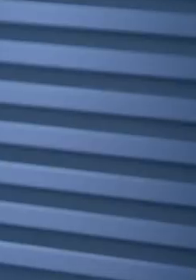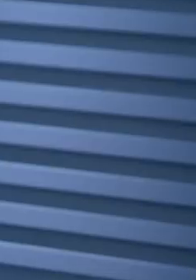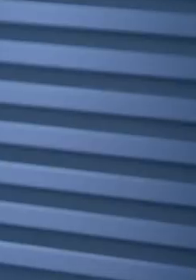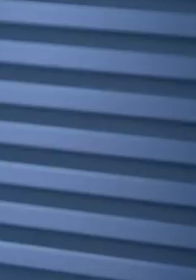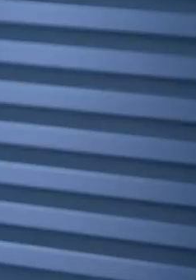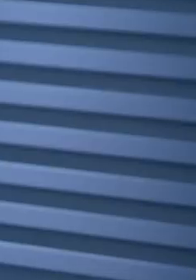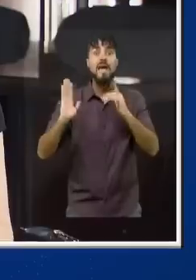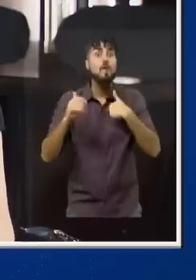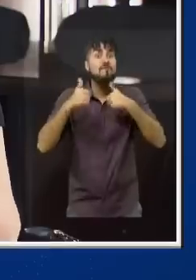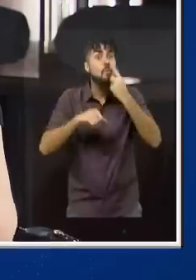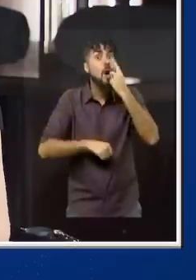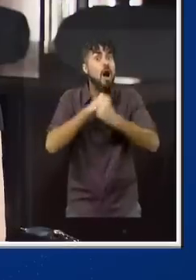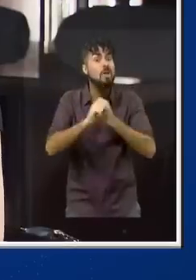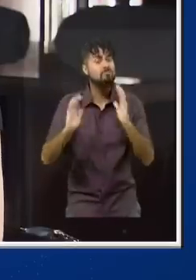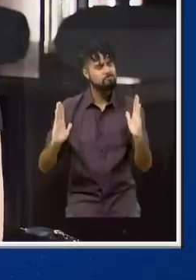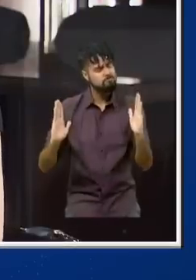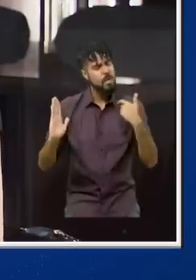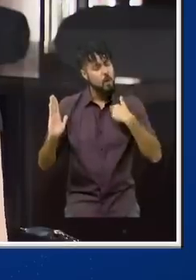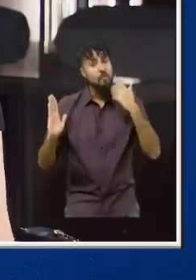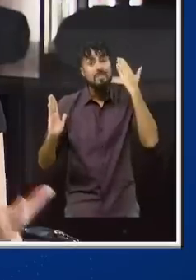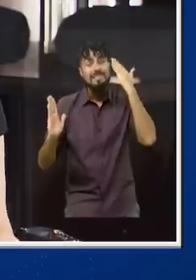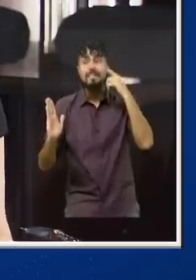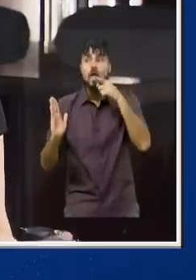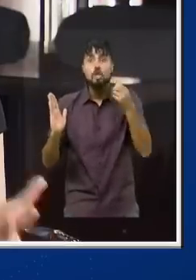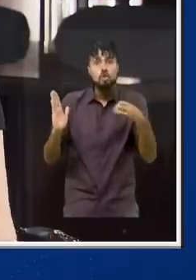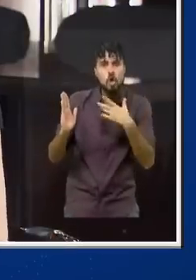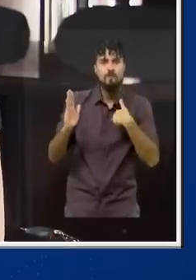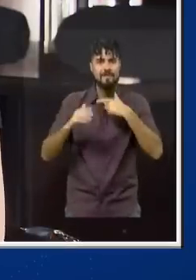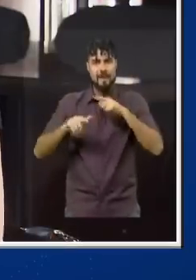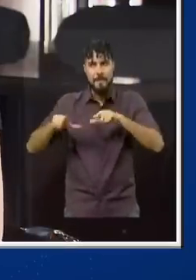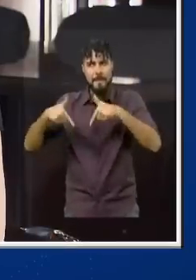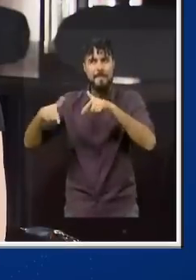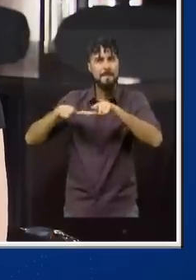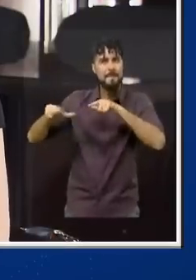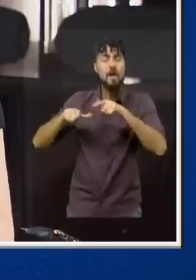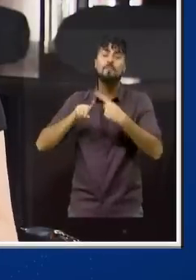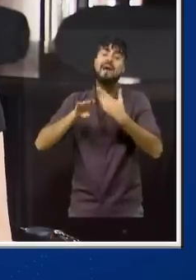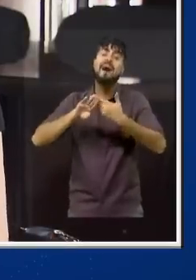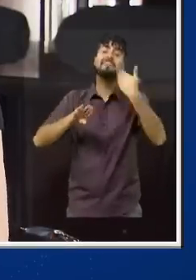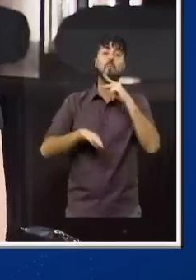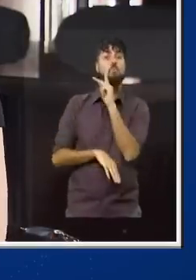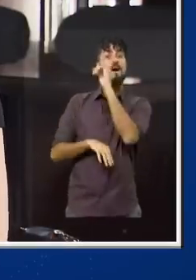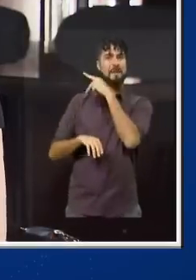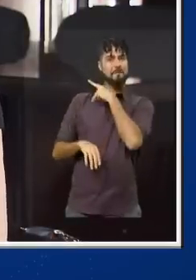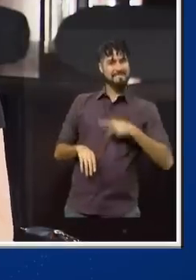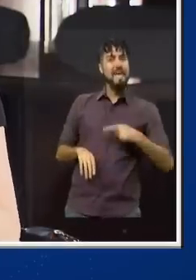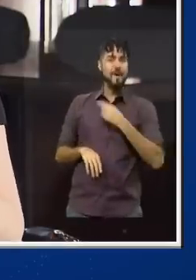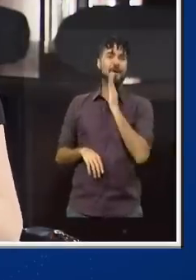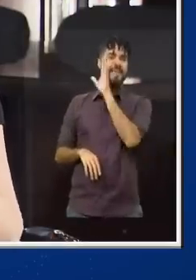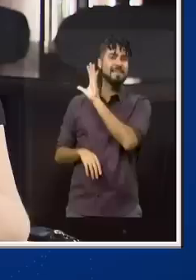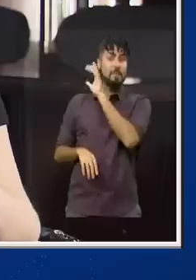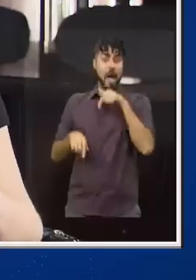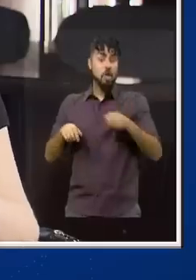CPI da convite na CPI do circo quando a mulheres maravilhosas